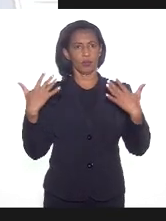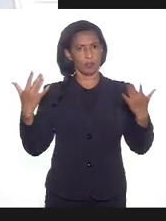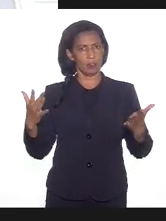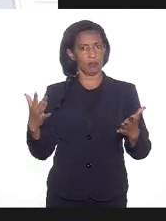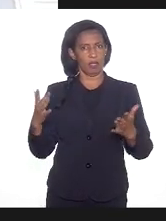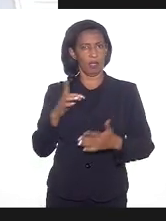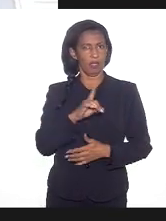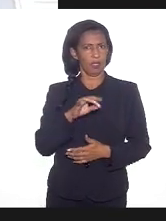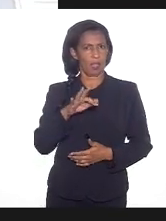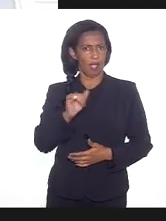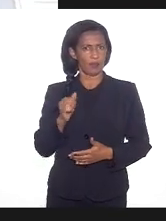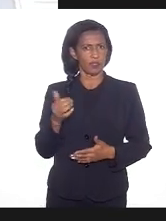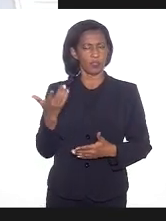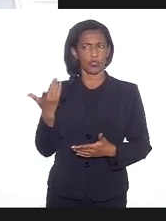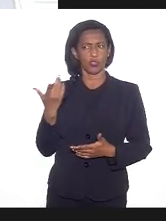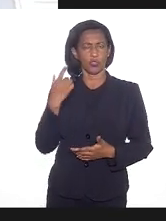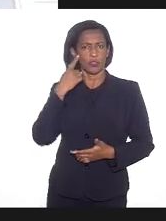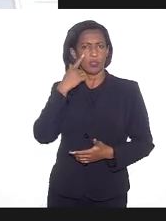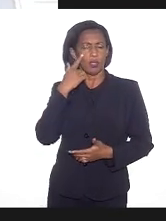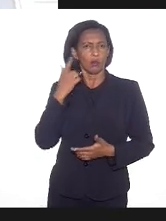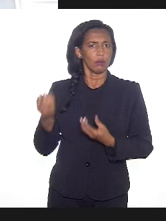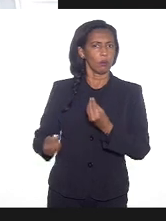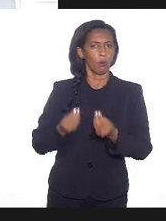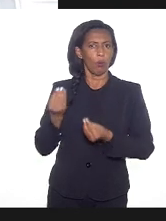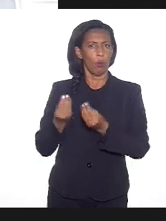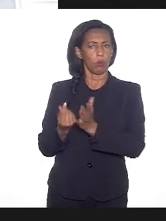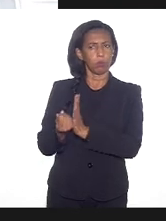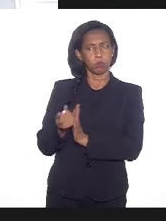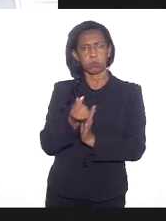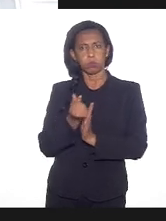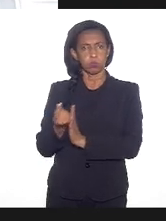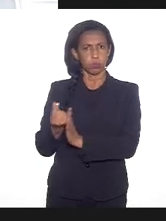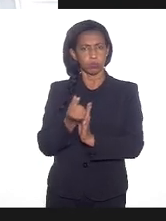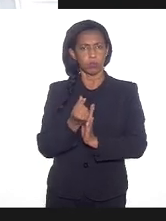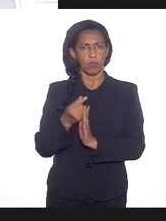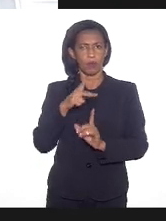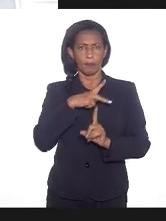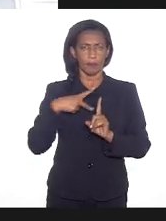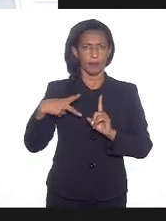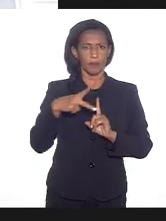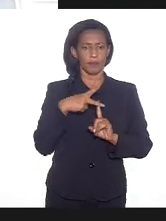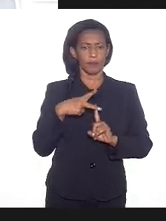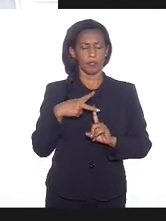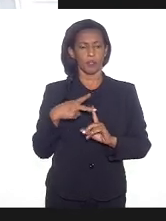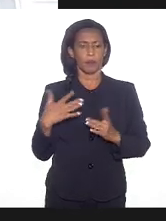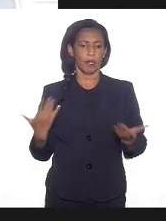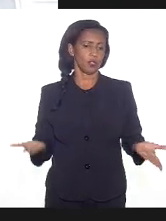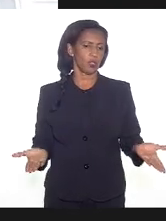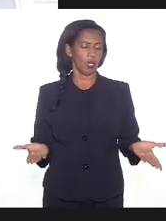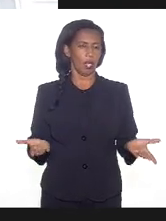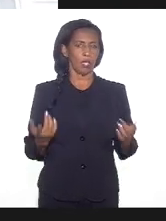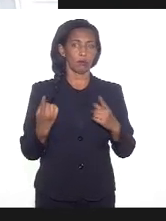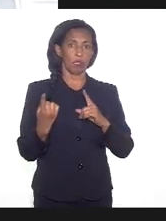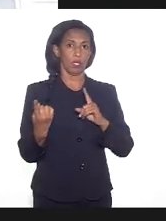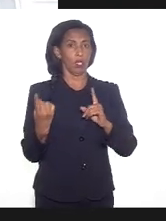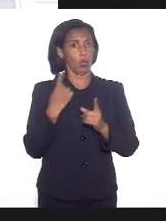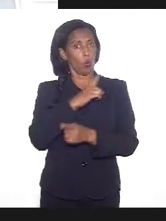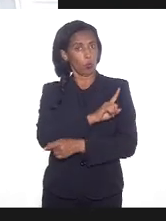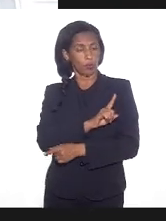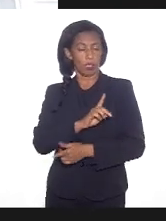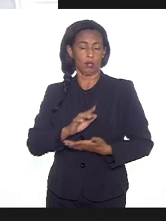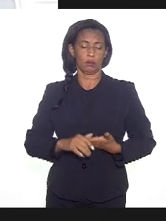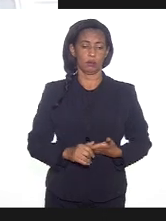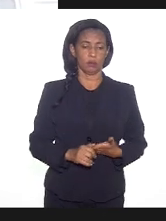de tentar regularizar o déficit orçamentário do Rio Previdência, mas no novo, ideologicamente, ele